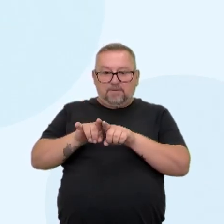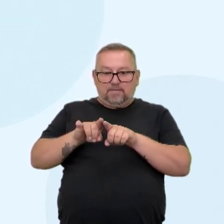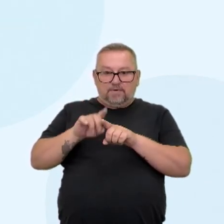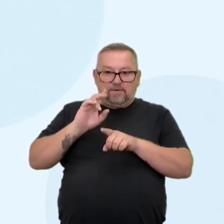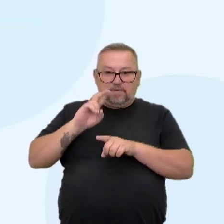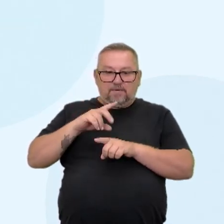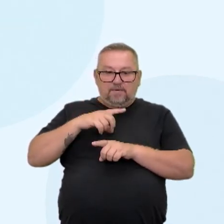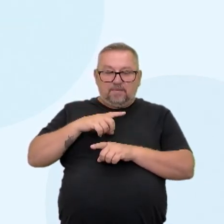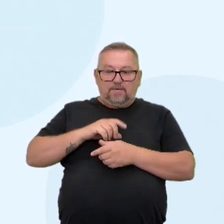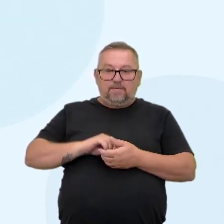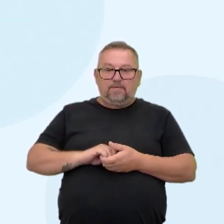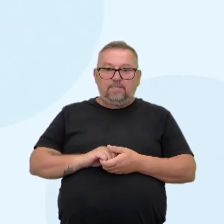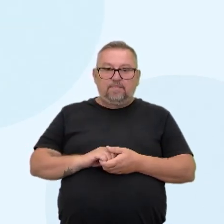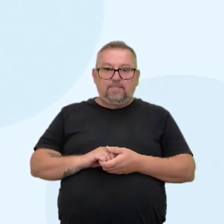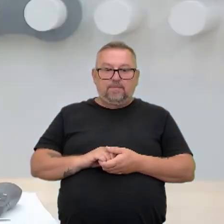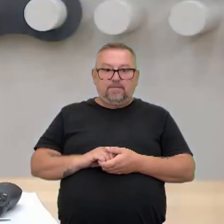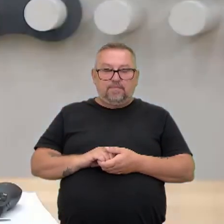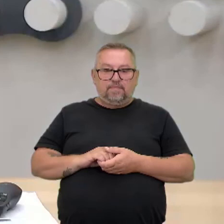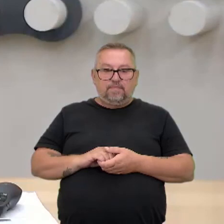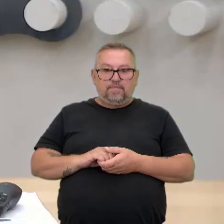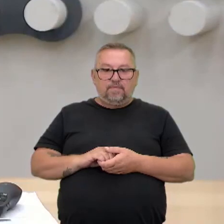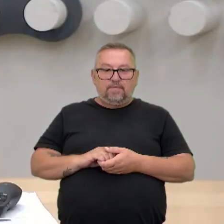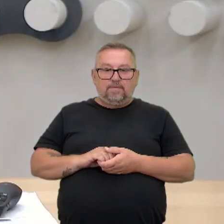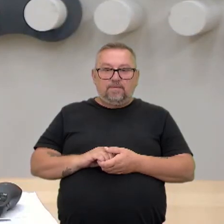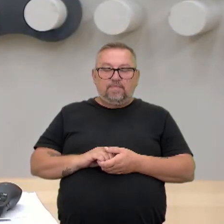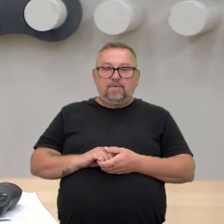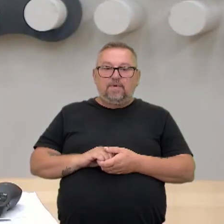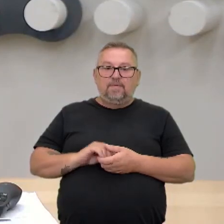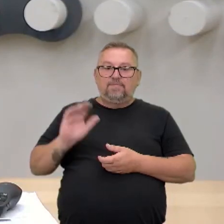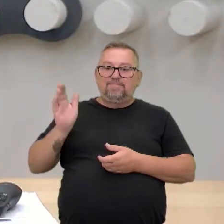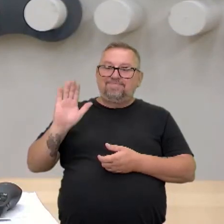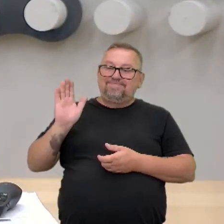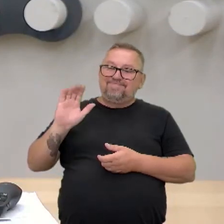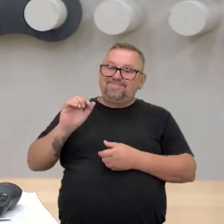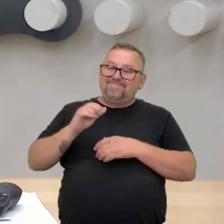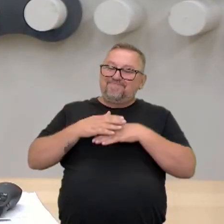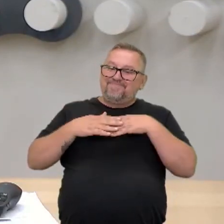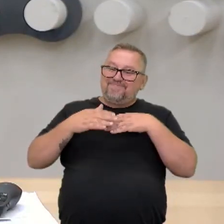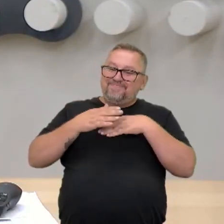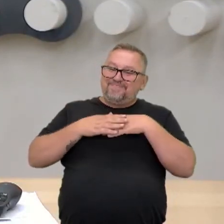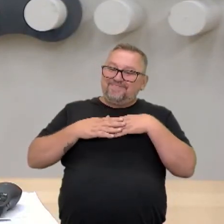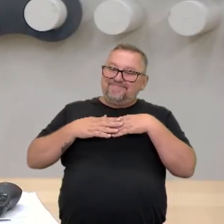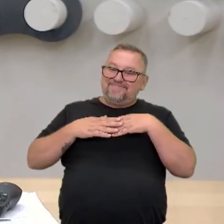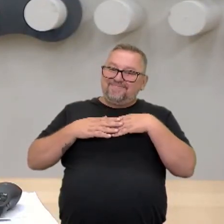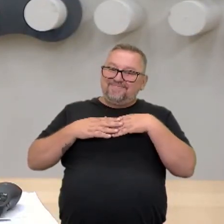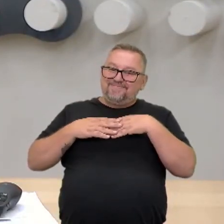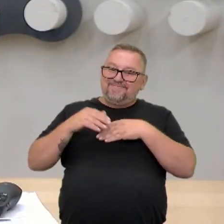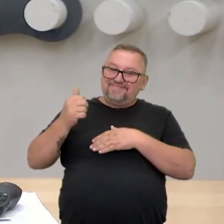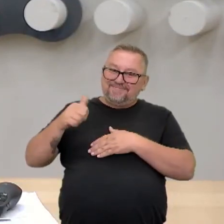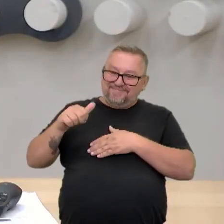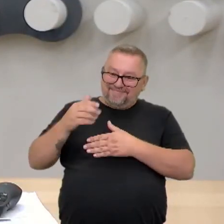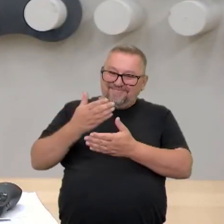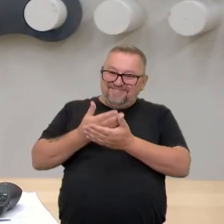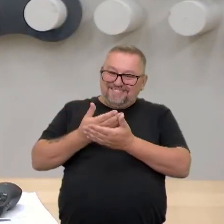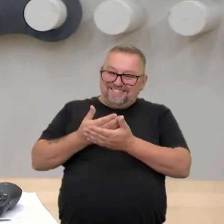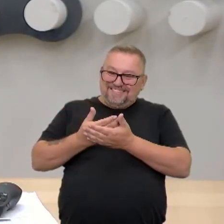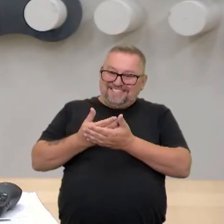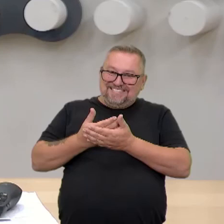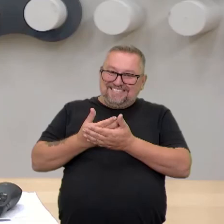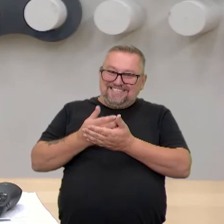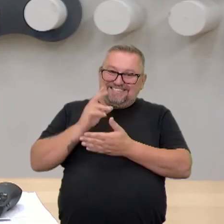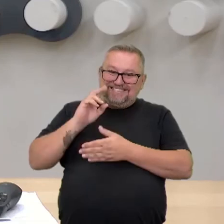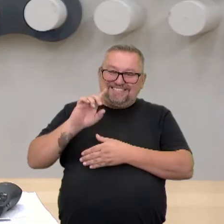fundação da ciência moderna me despeço de todas e todos com todo carinho do mundo não deixem de avaliar a aula de hoje